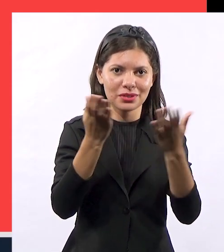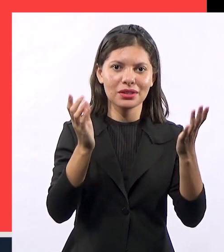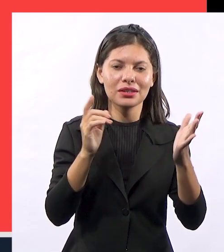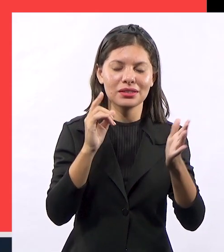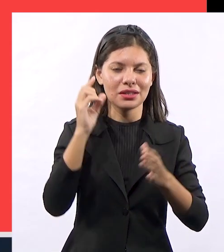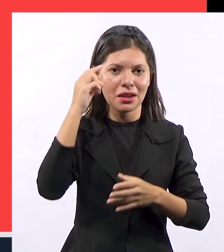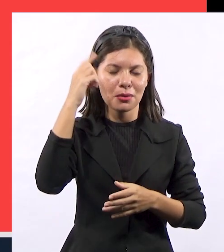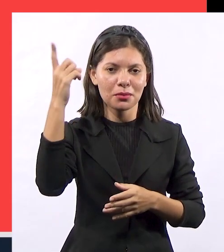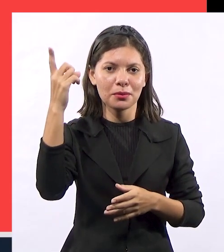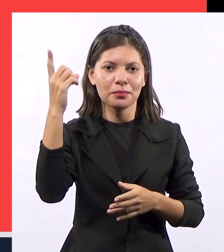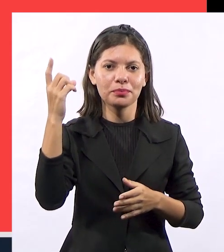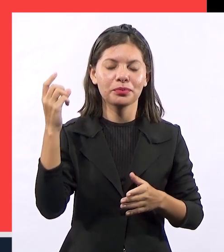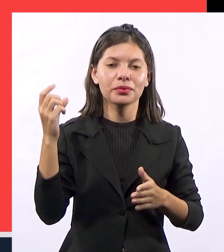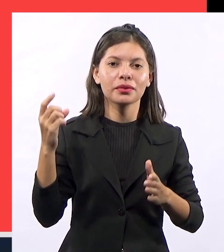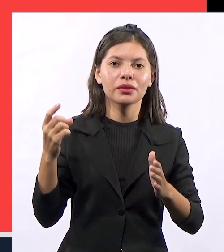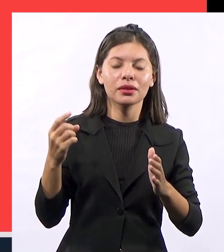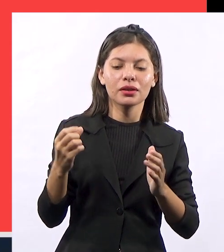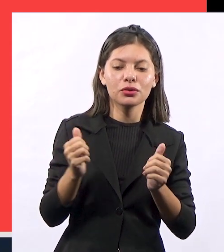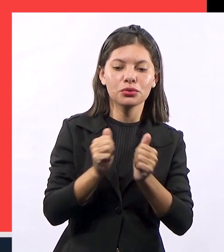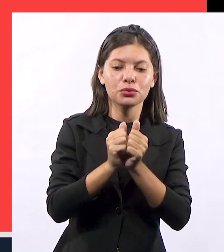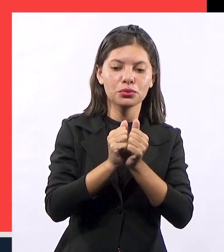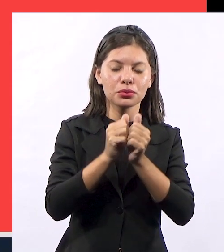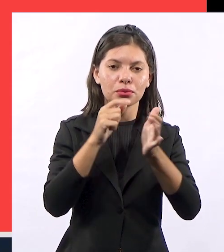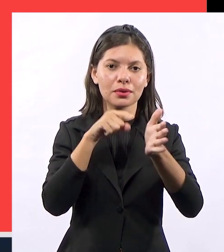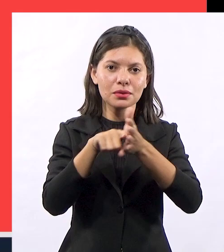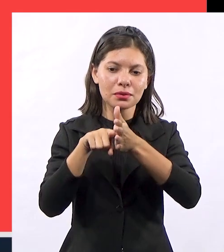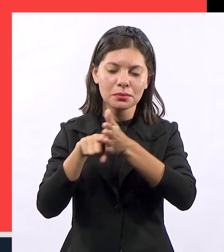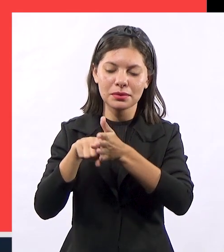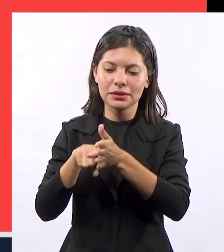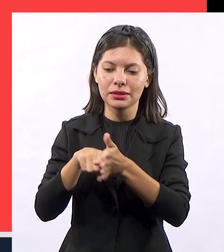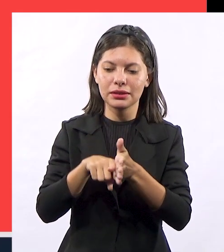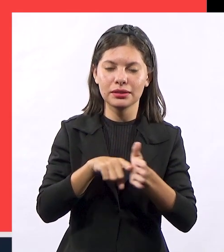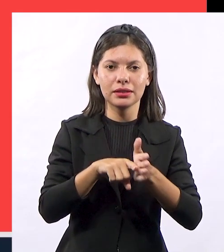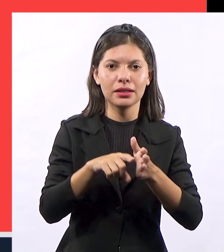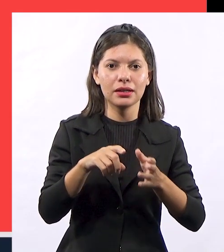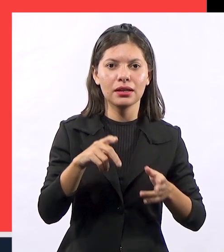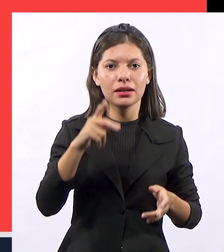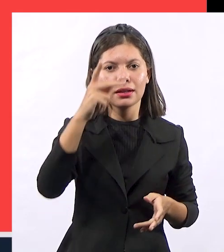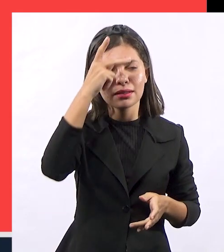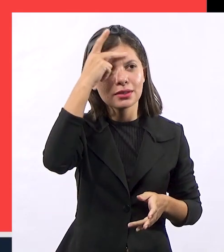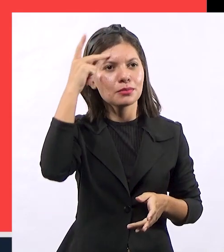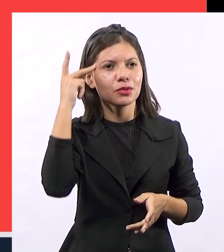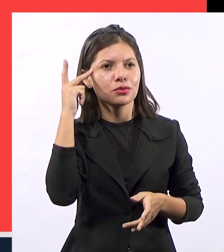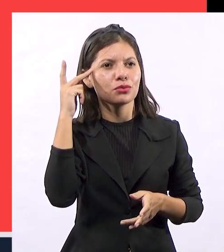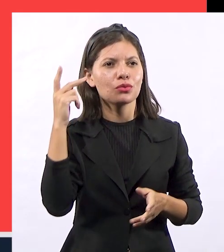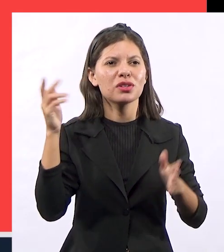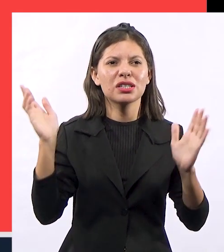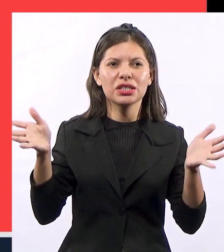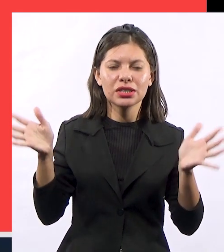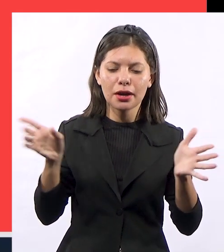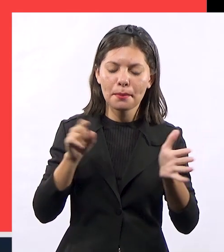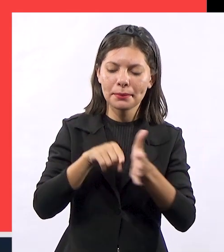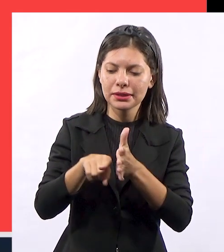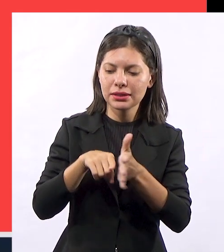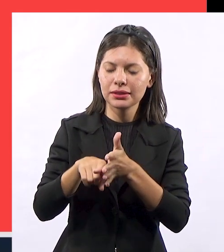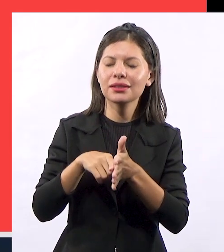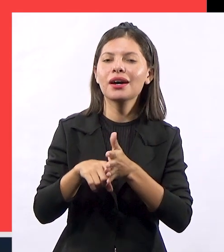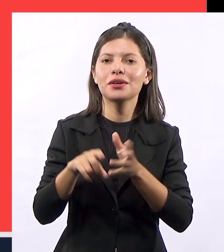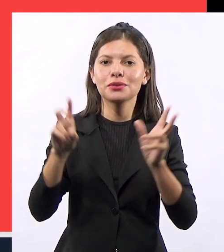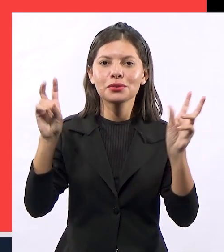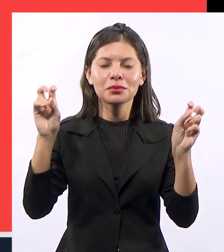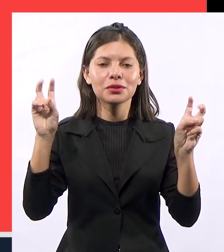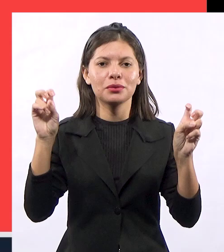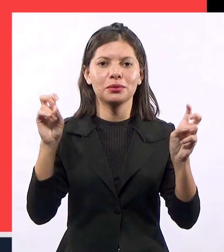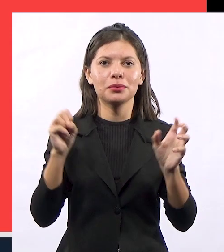argumento vai vir aqui ancorada na sua pesquisa, nas pessoas que já pesquisaram sobre o assunto. Então, a argumentação